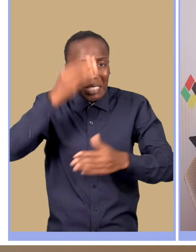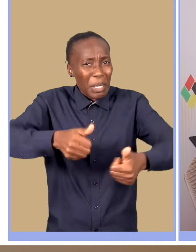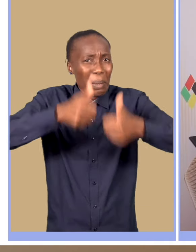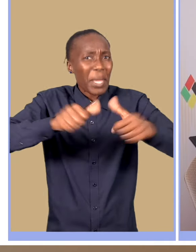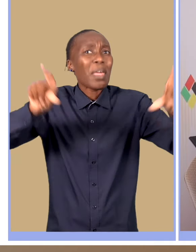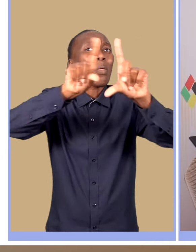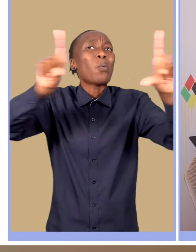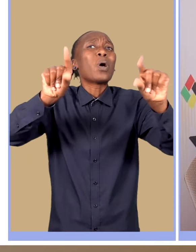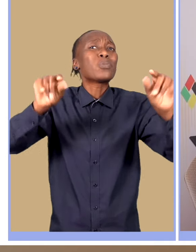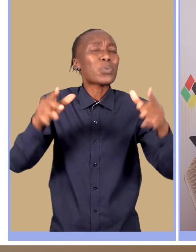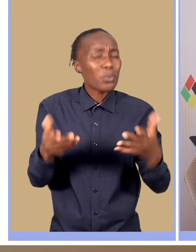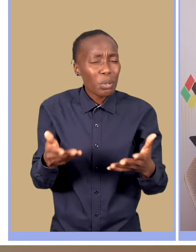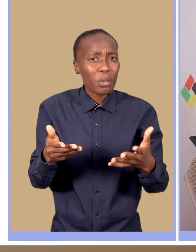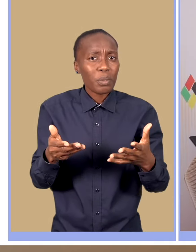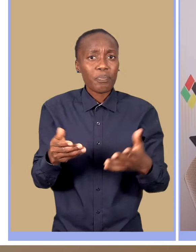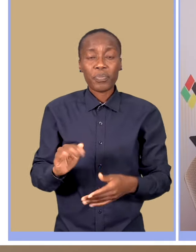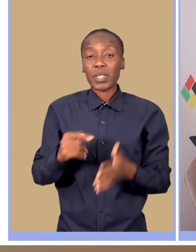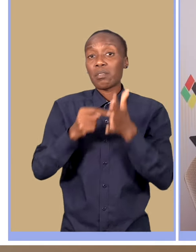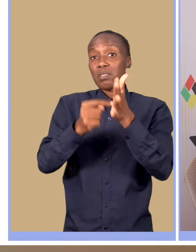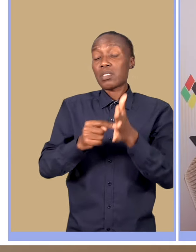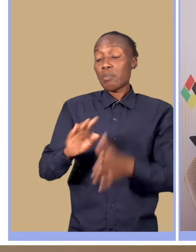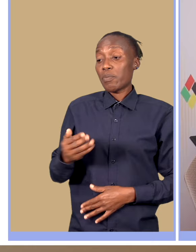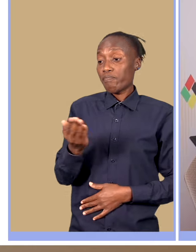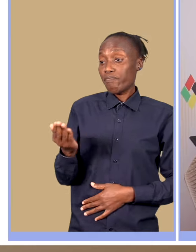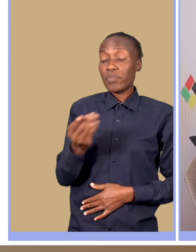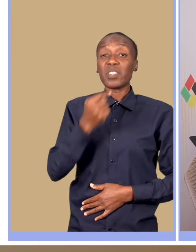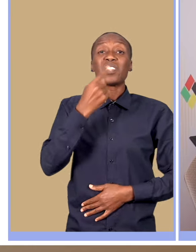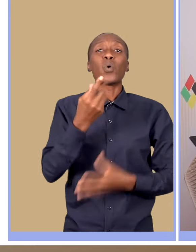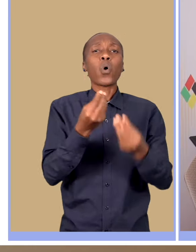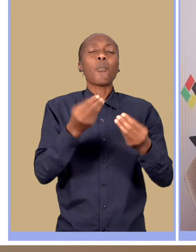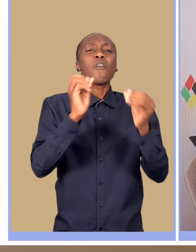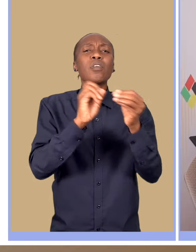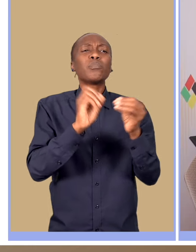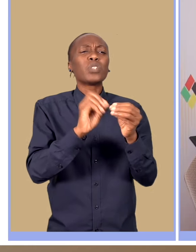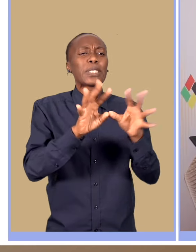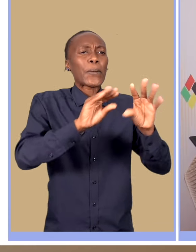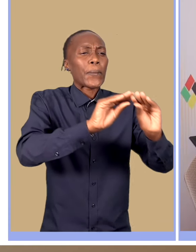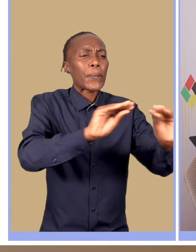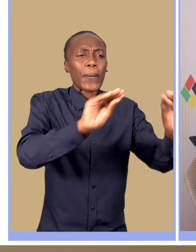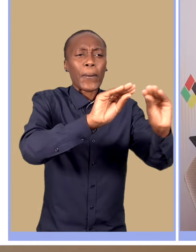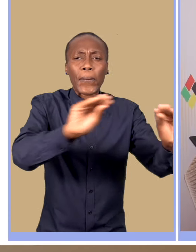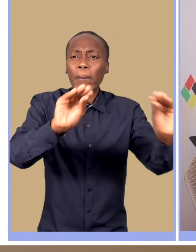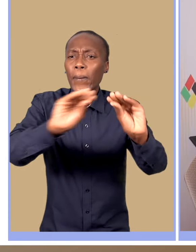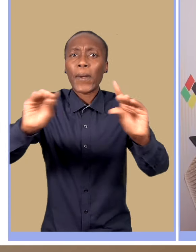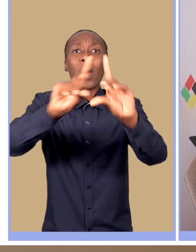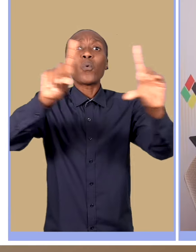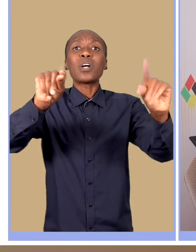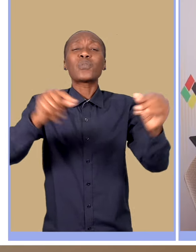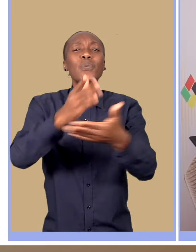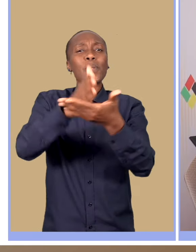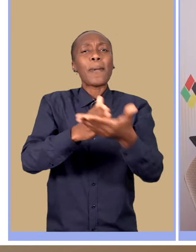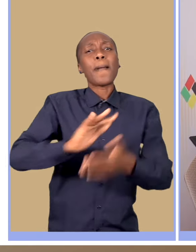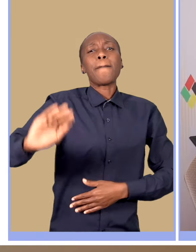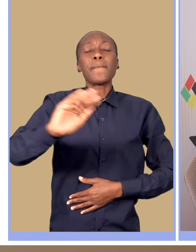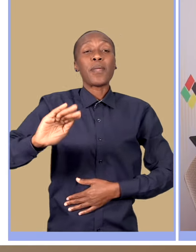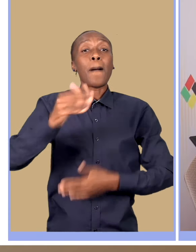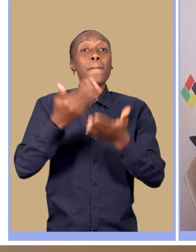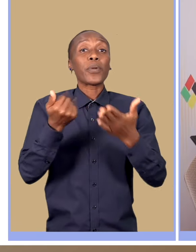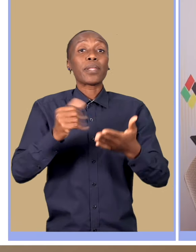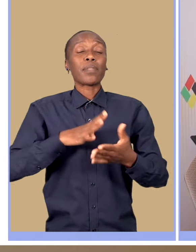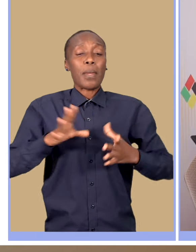deste podcast, aliás. O Bata diz, olha, como é que a educação ambiental então pode ser feita para as